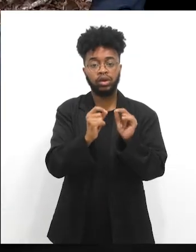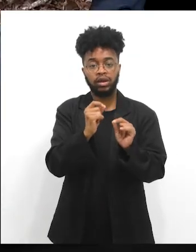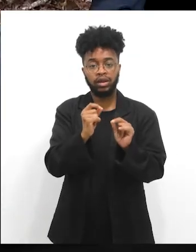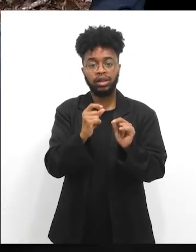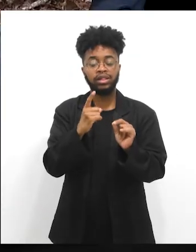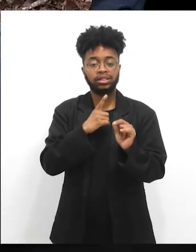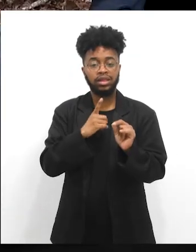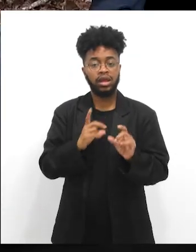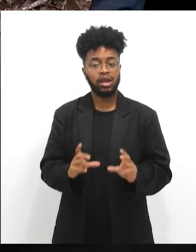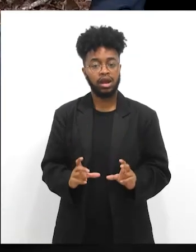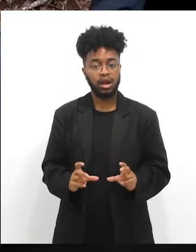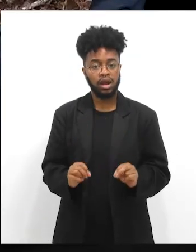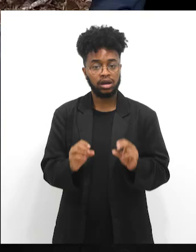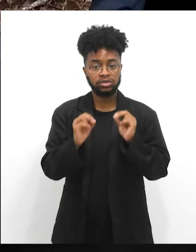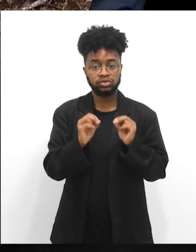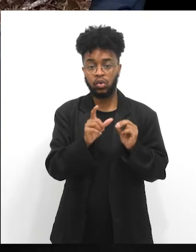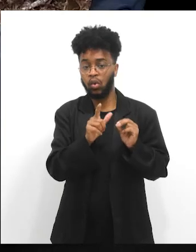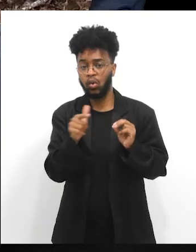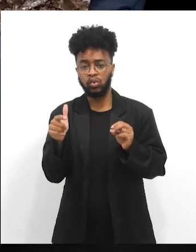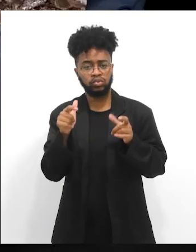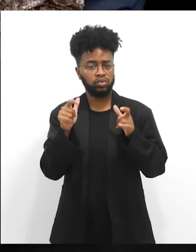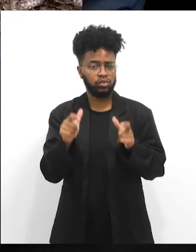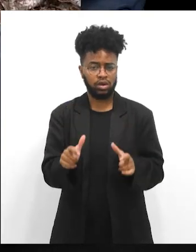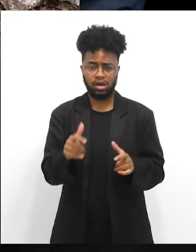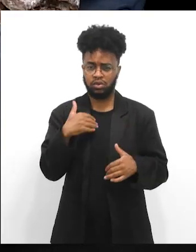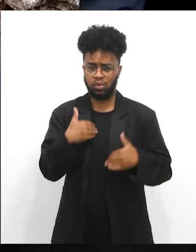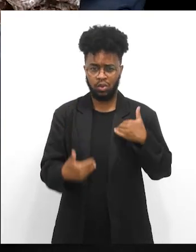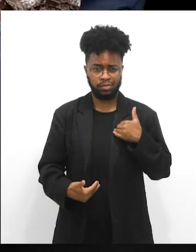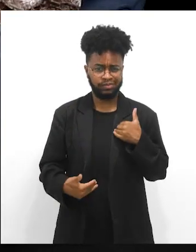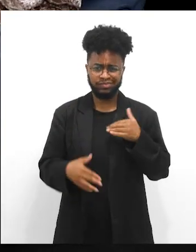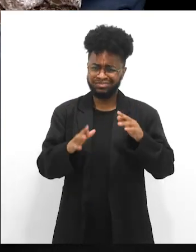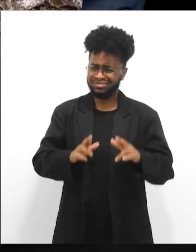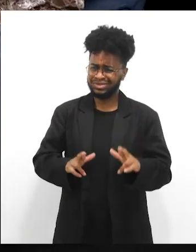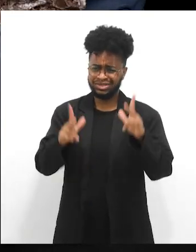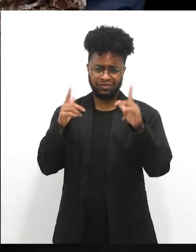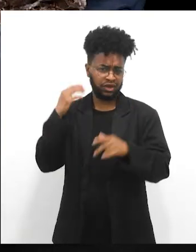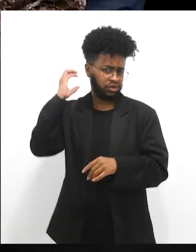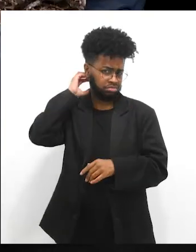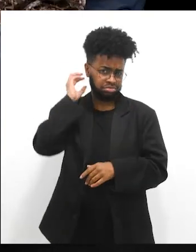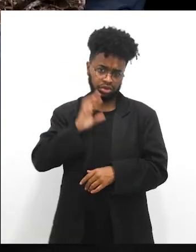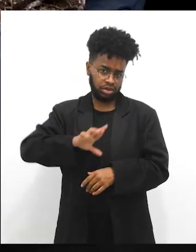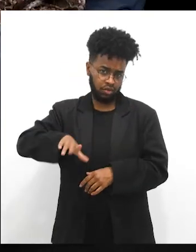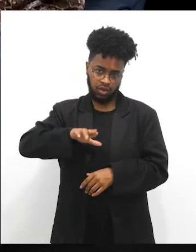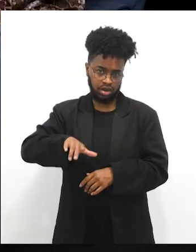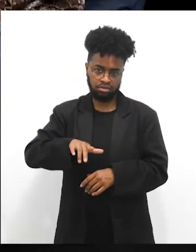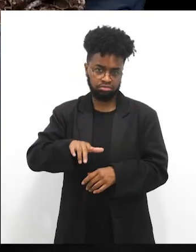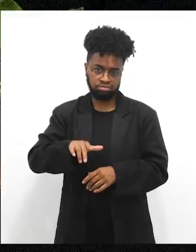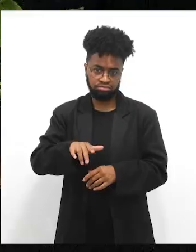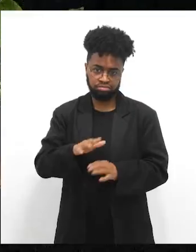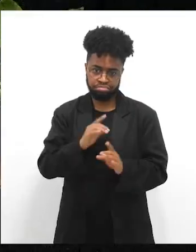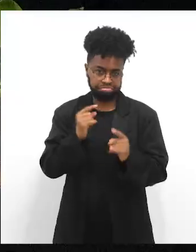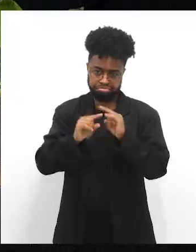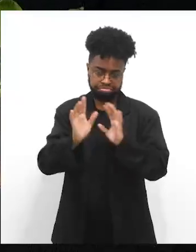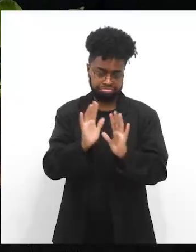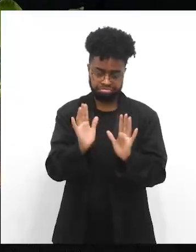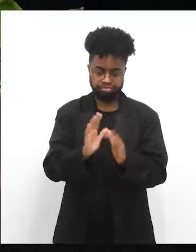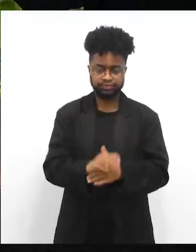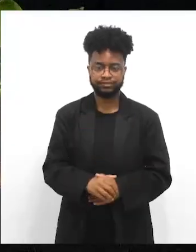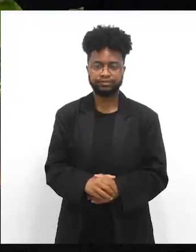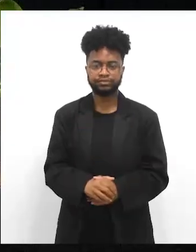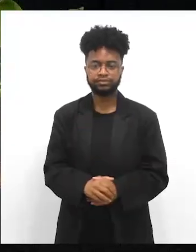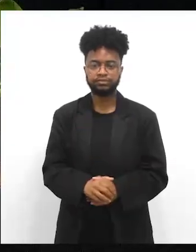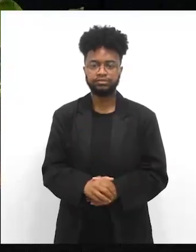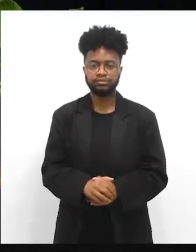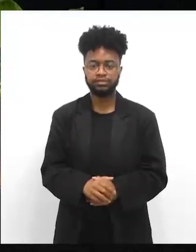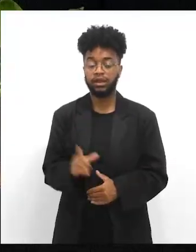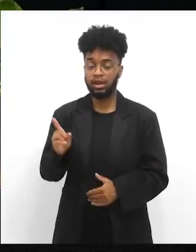e descobriu que estava com um câncer num outro órgão completamente diferente, que nada tinha a